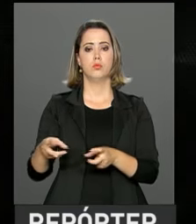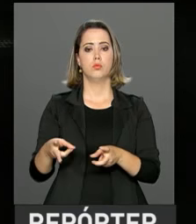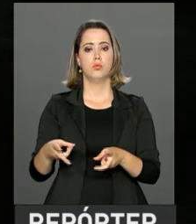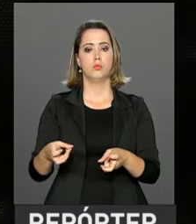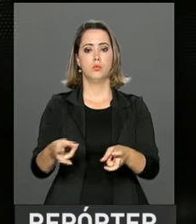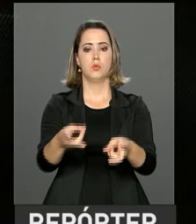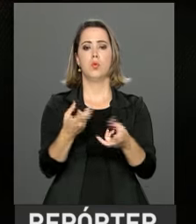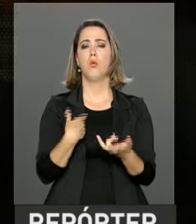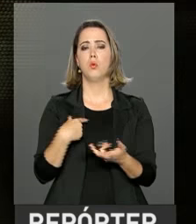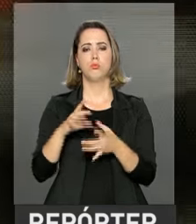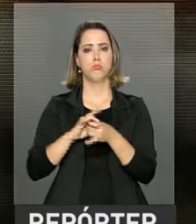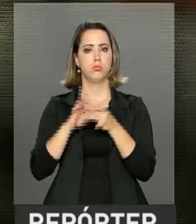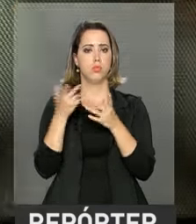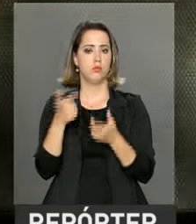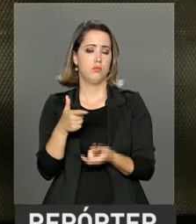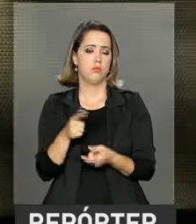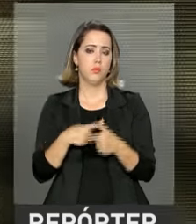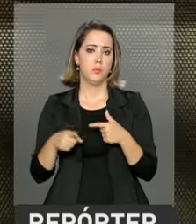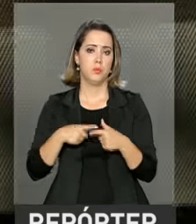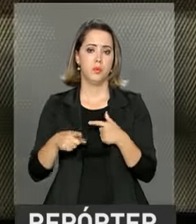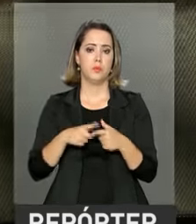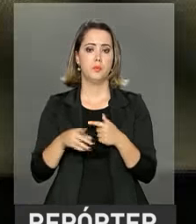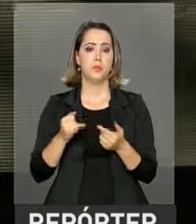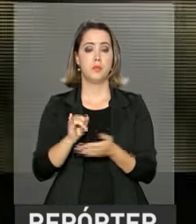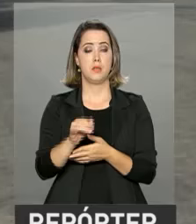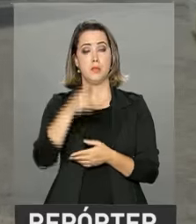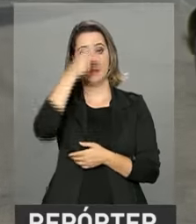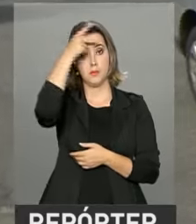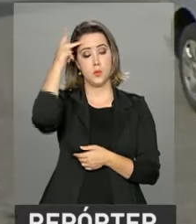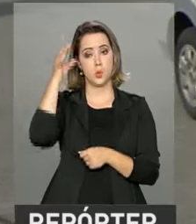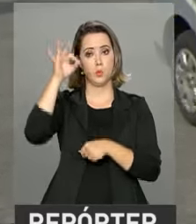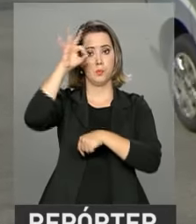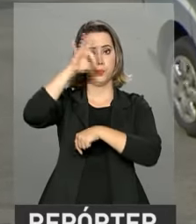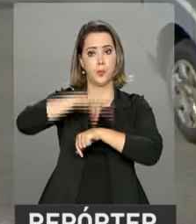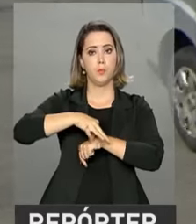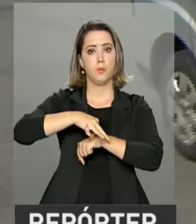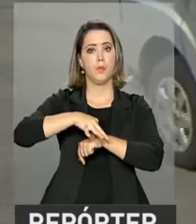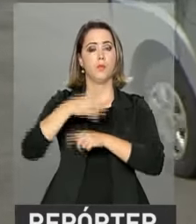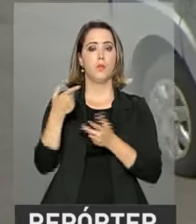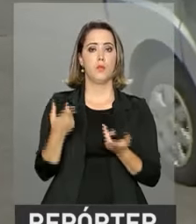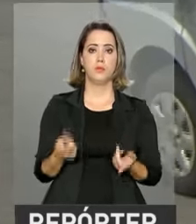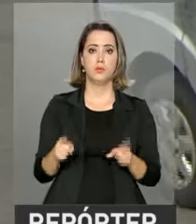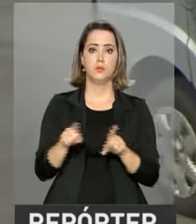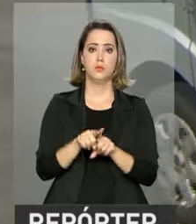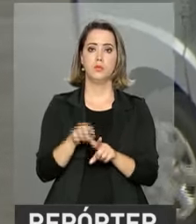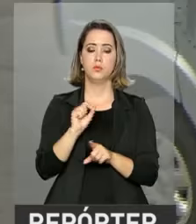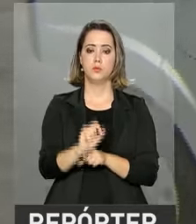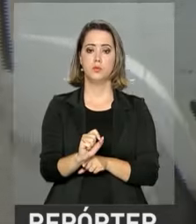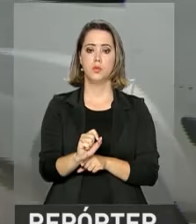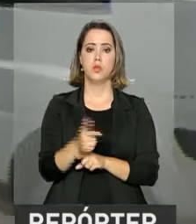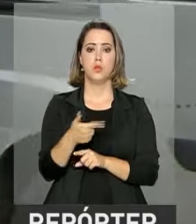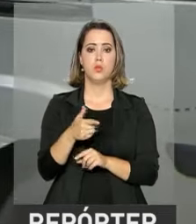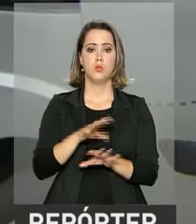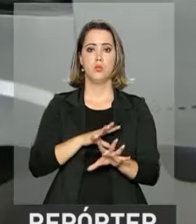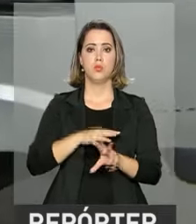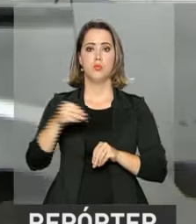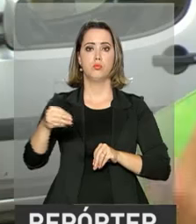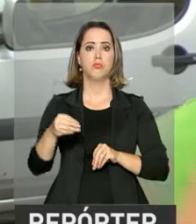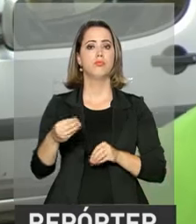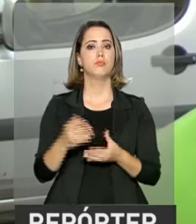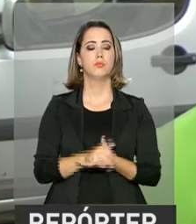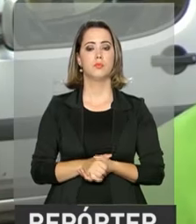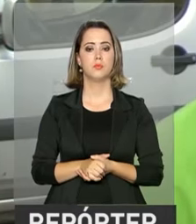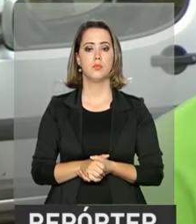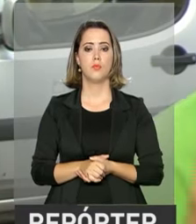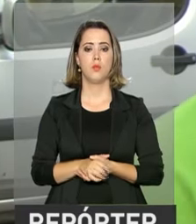mosquitos inofensivos. Assim, caso eles piquem uma pessoa, a dengue, chikungunya ou zika não serão transmitidas.